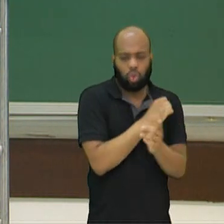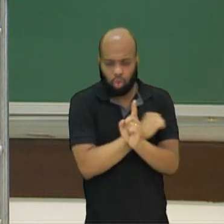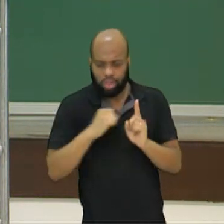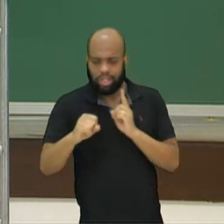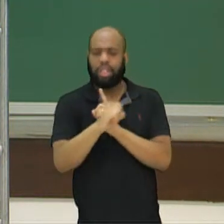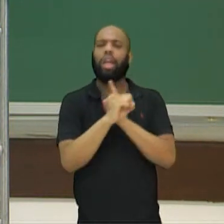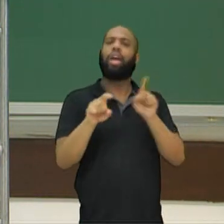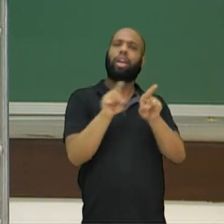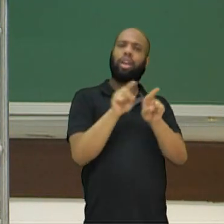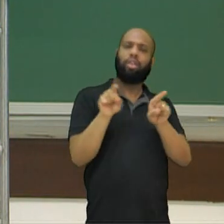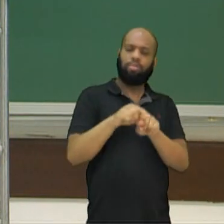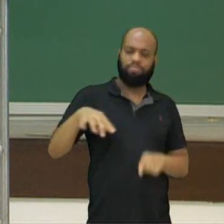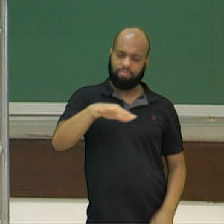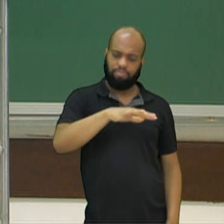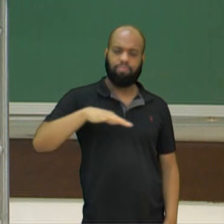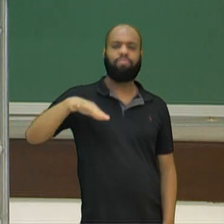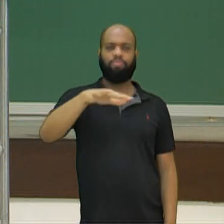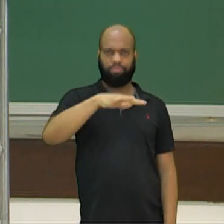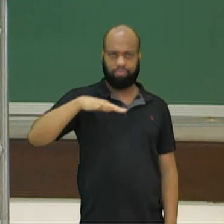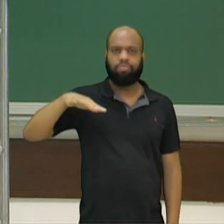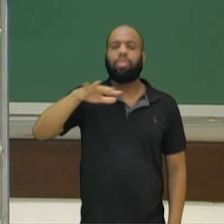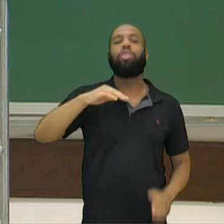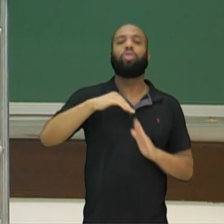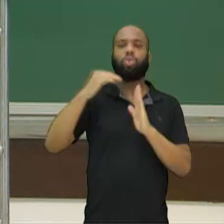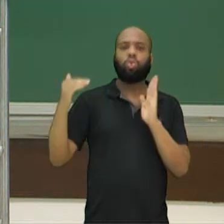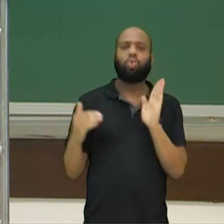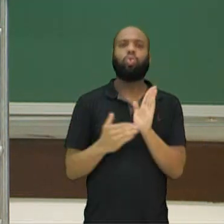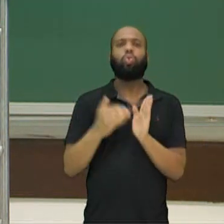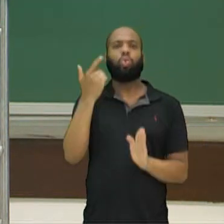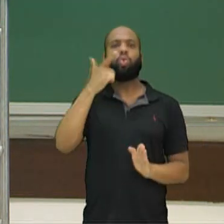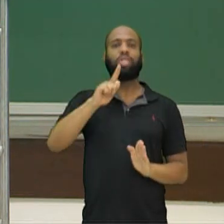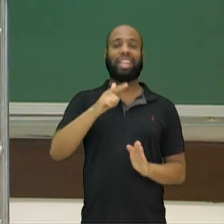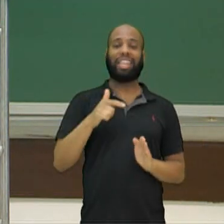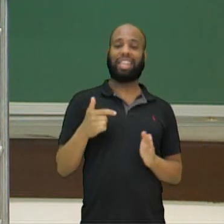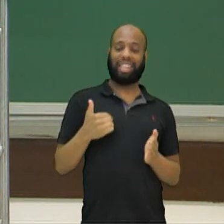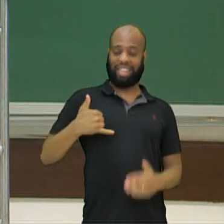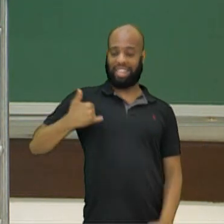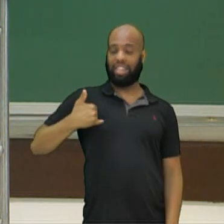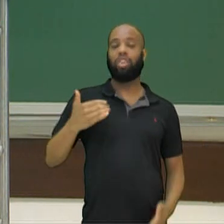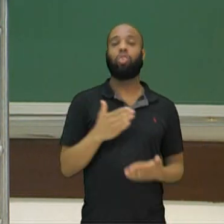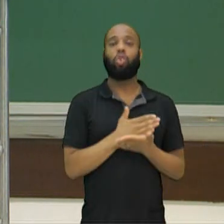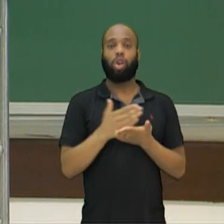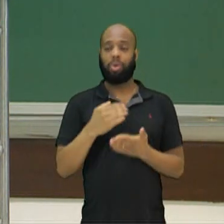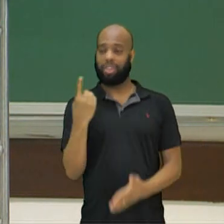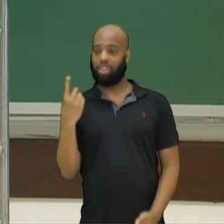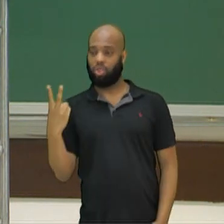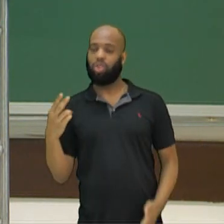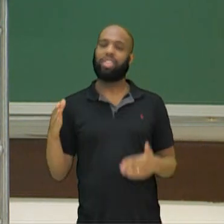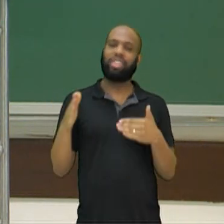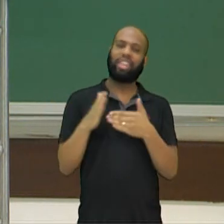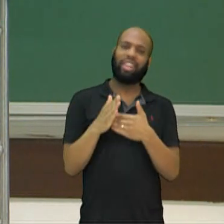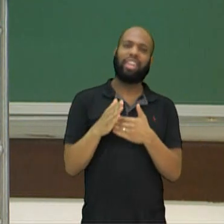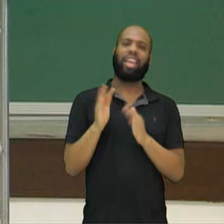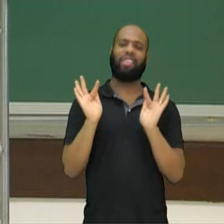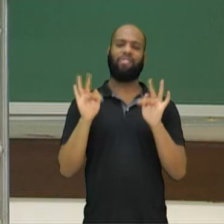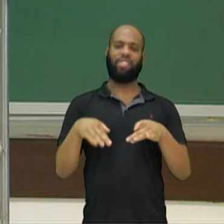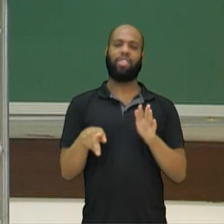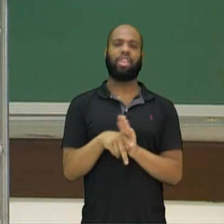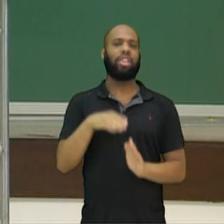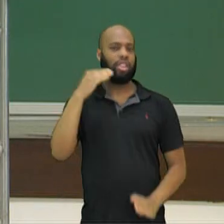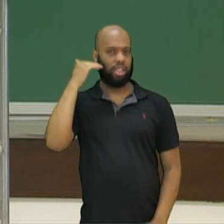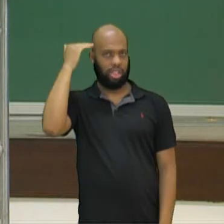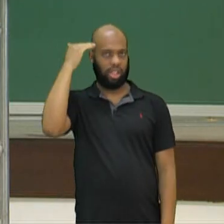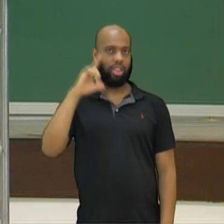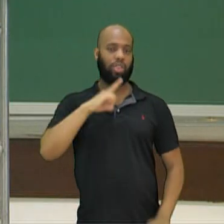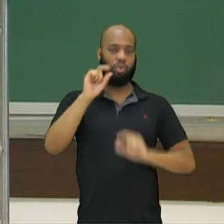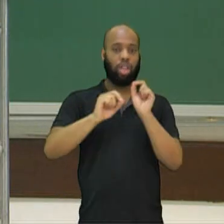certo campo de trabalho da sociedade. Tudo isso vai se formando dos 12 anos até o final da adolescência, quando nós estamos